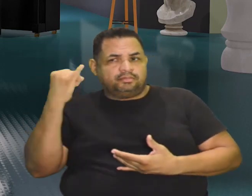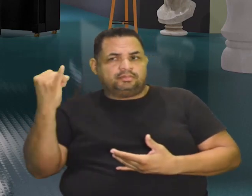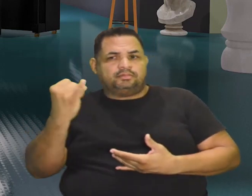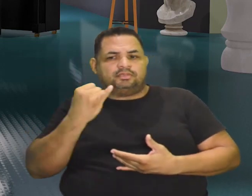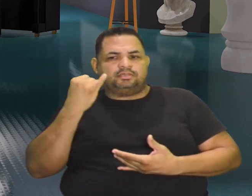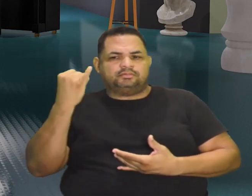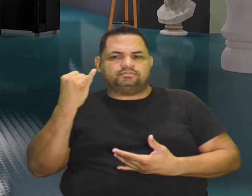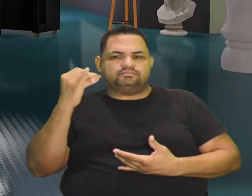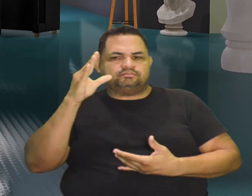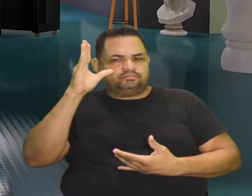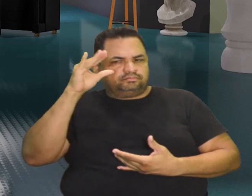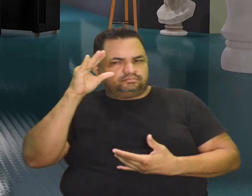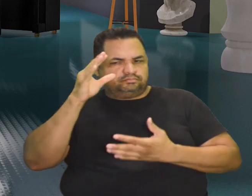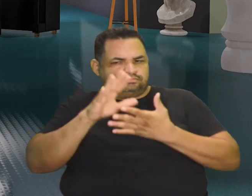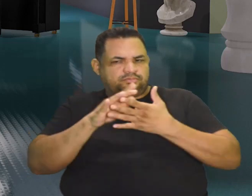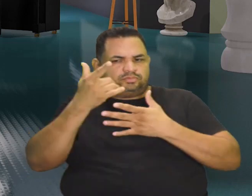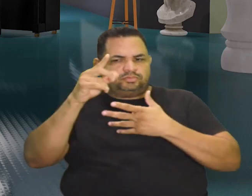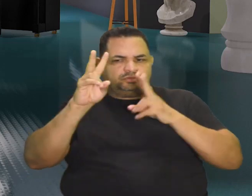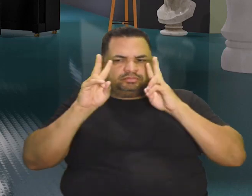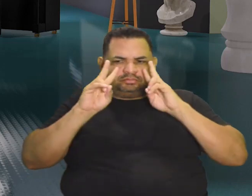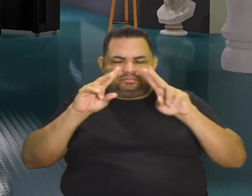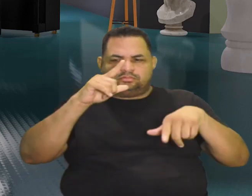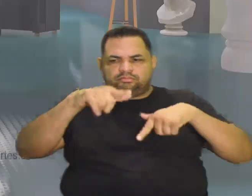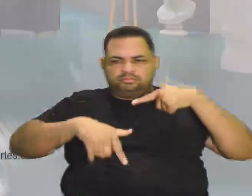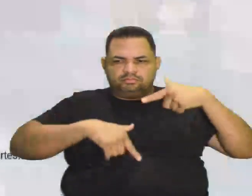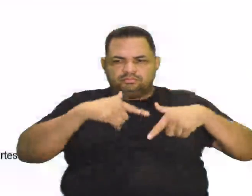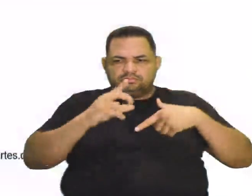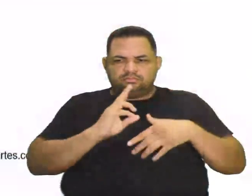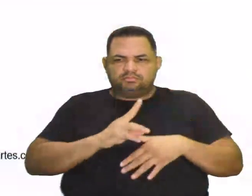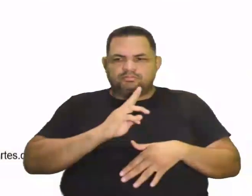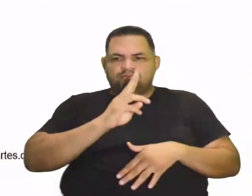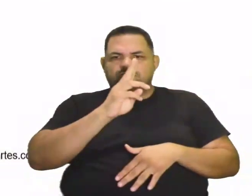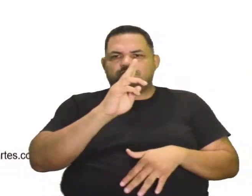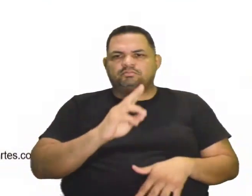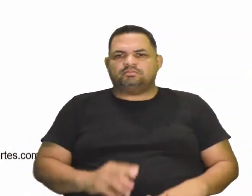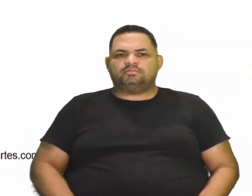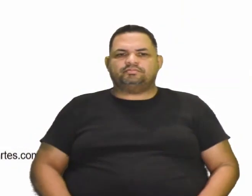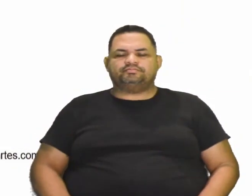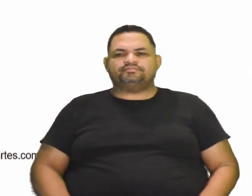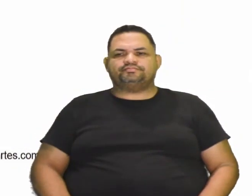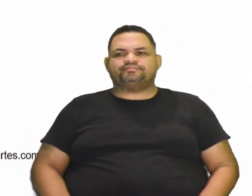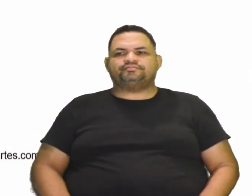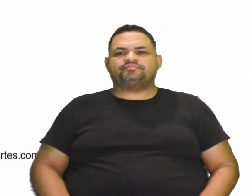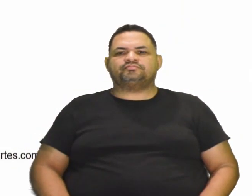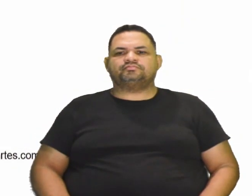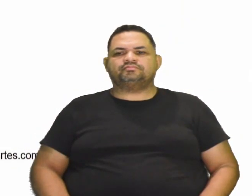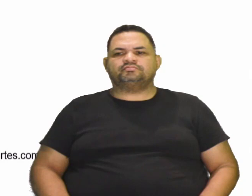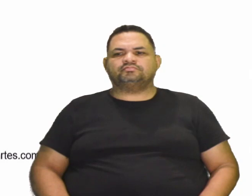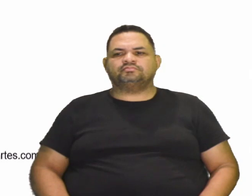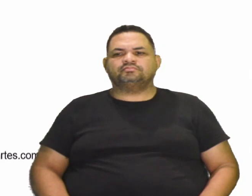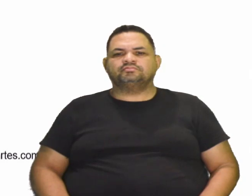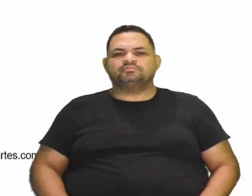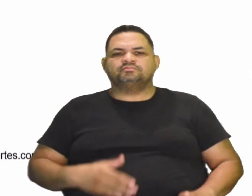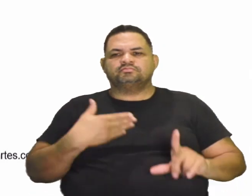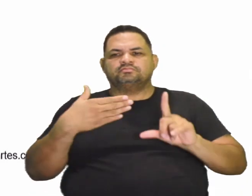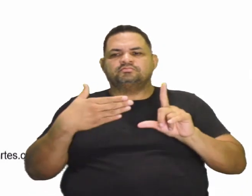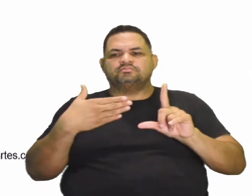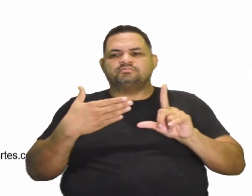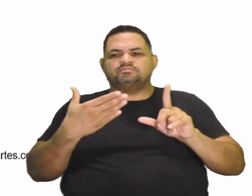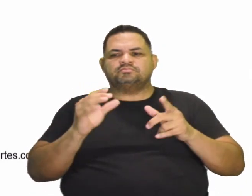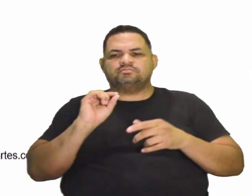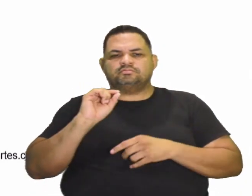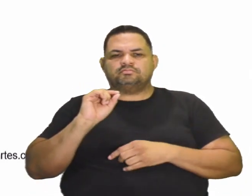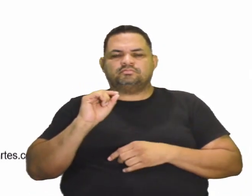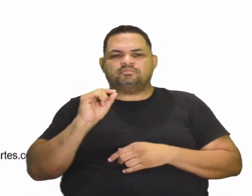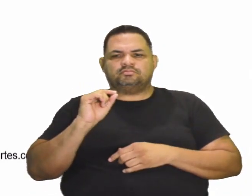outra visão sobre aquele trabalho. Então, muito bem, vamos seguir, vamos para a próxima slide. Então, aqui a obra